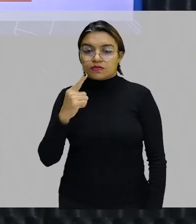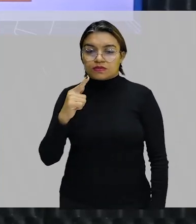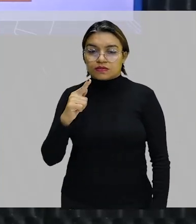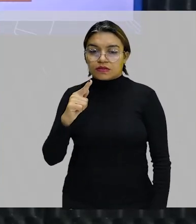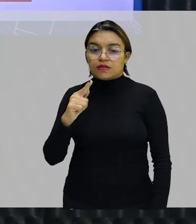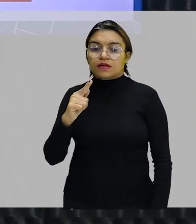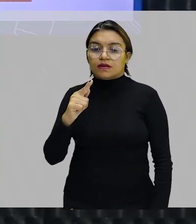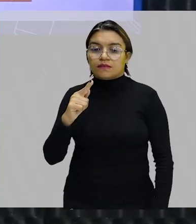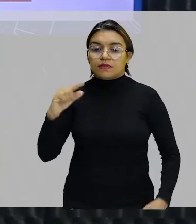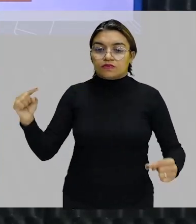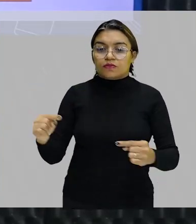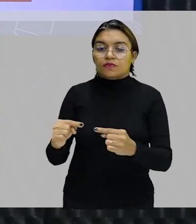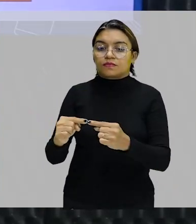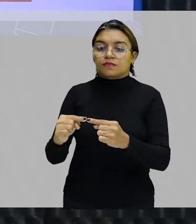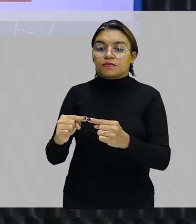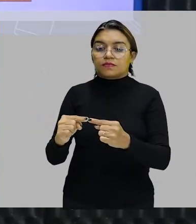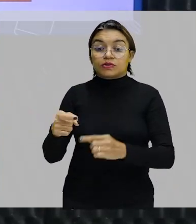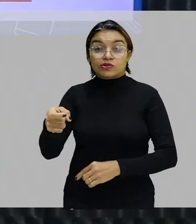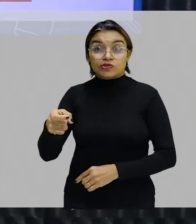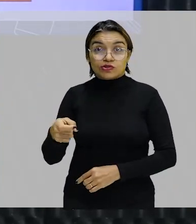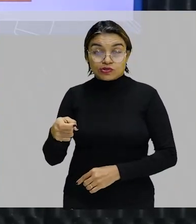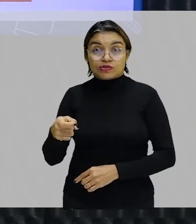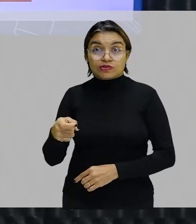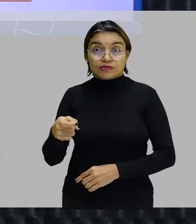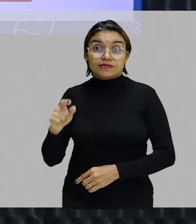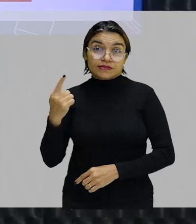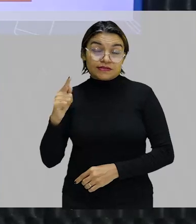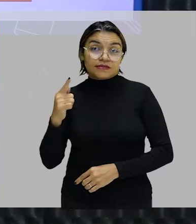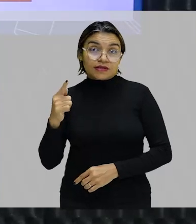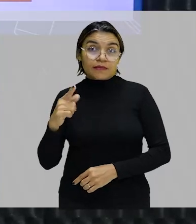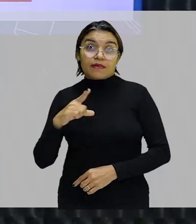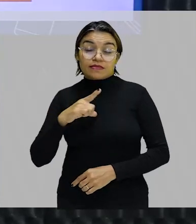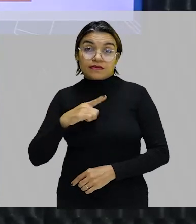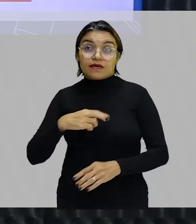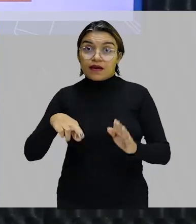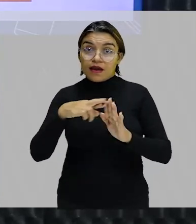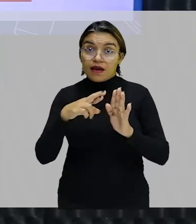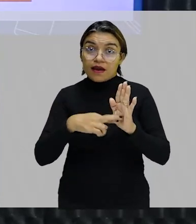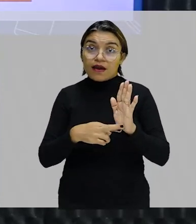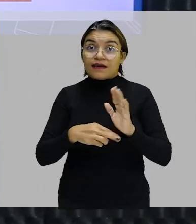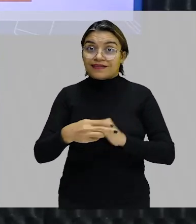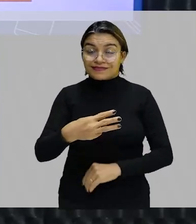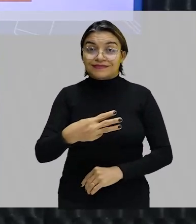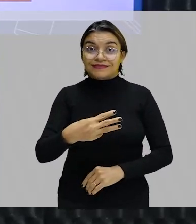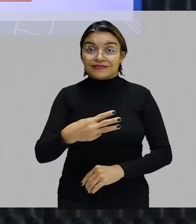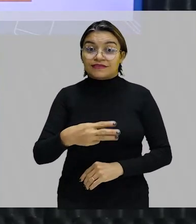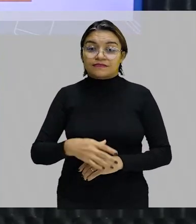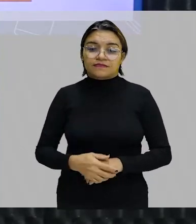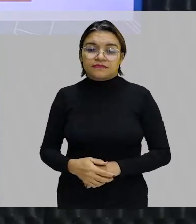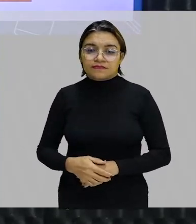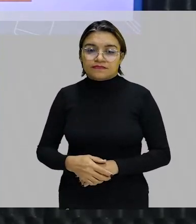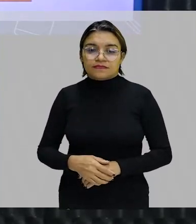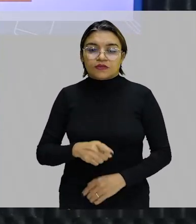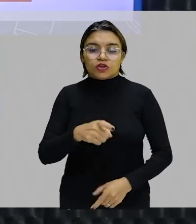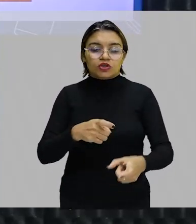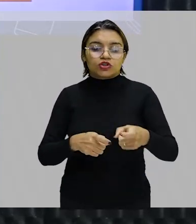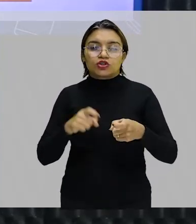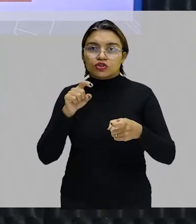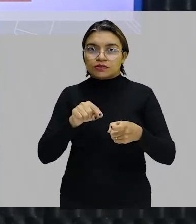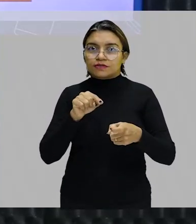X gramas do carbonato de cálcio. Nós vamos ter uma regra de 3, nós vamos montar uma regra de 3. Quem vai ser o X?